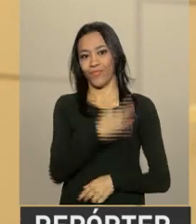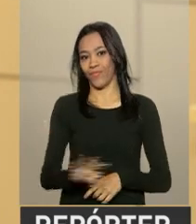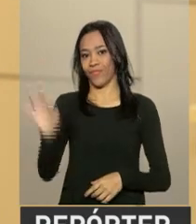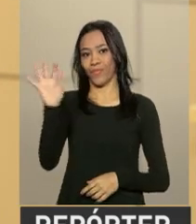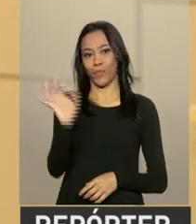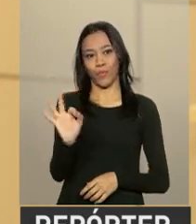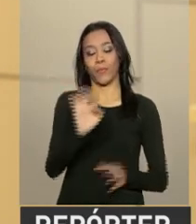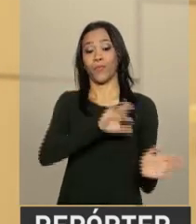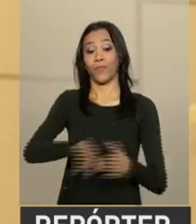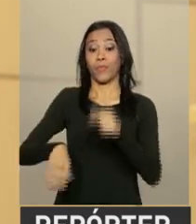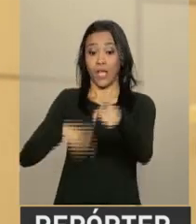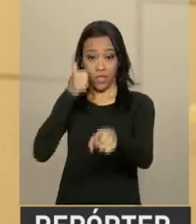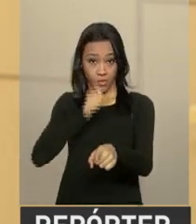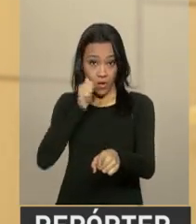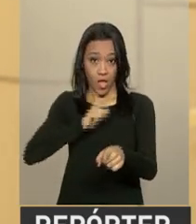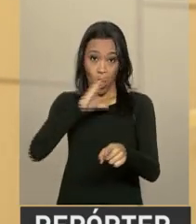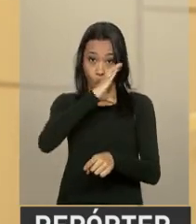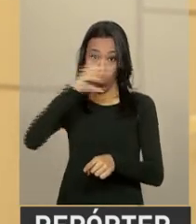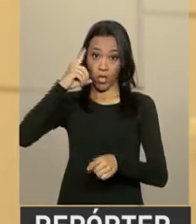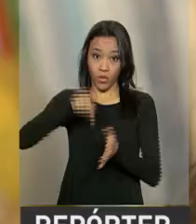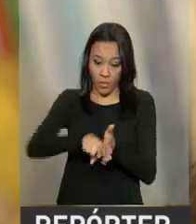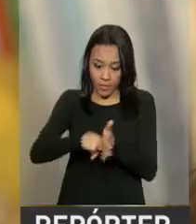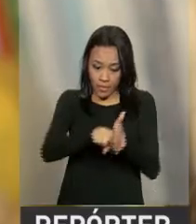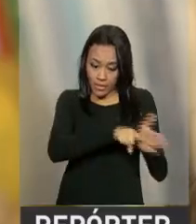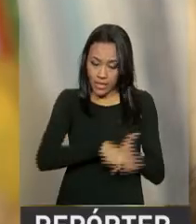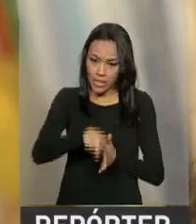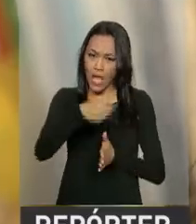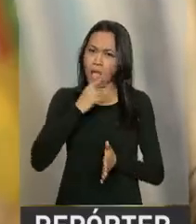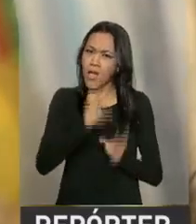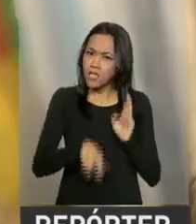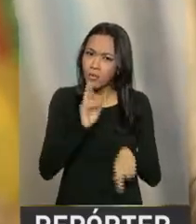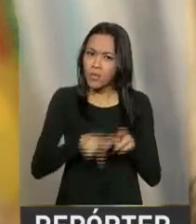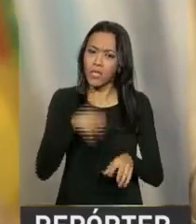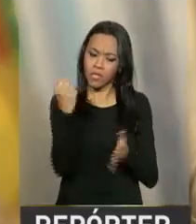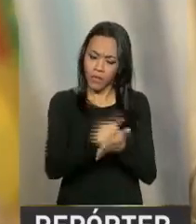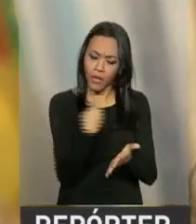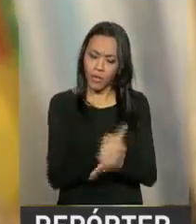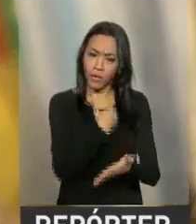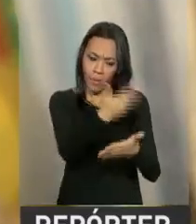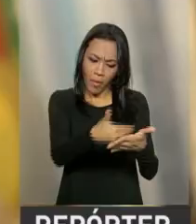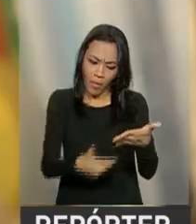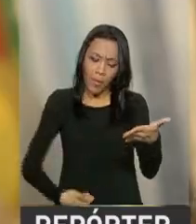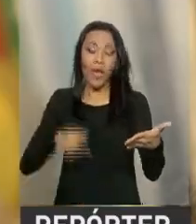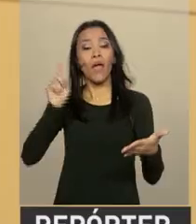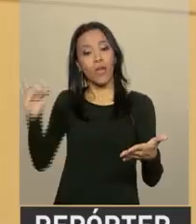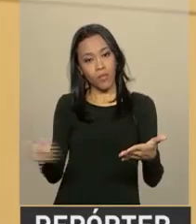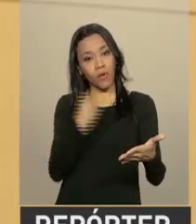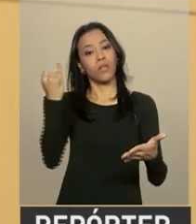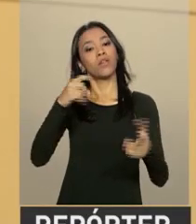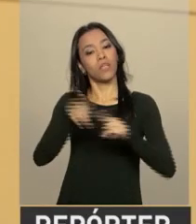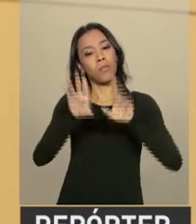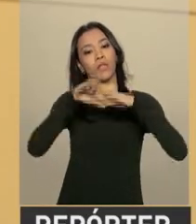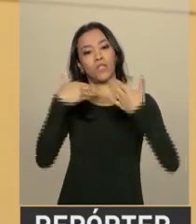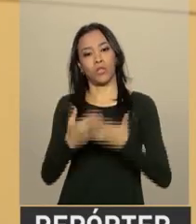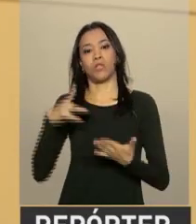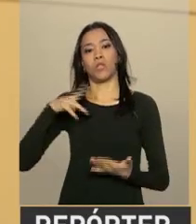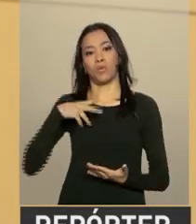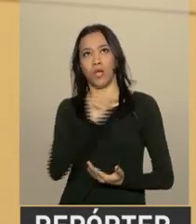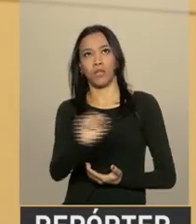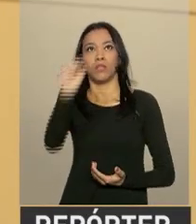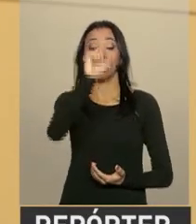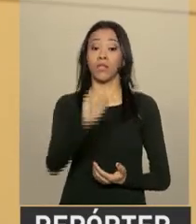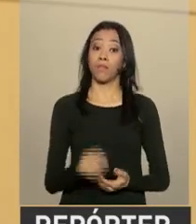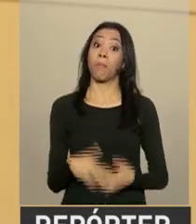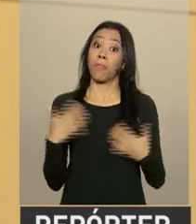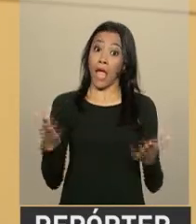coordenadora da pesquisa lembra que responder ao Censo é importante também para as instituições particulares as escolas privadas também que